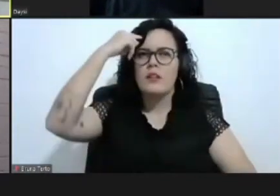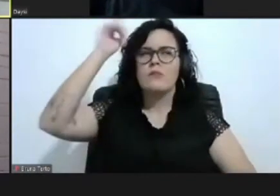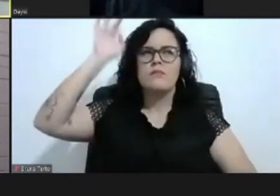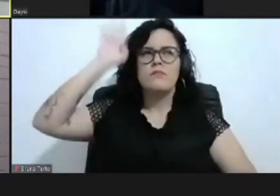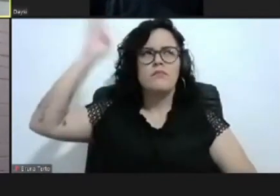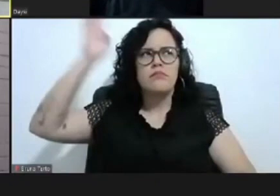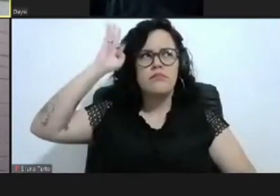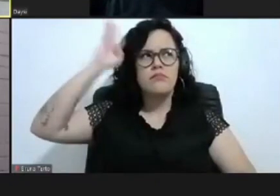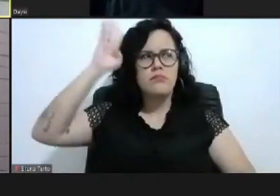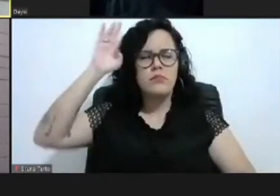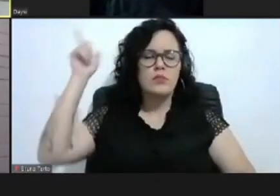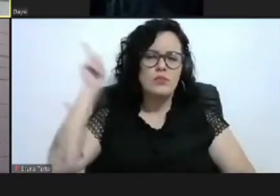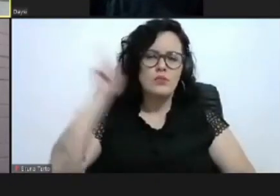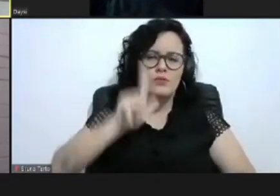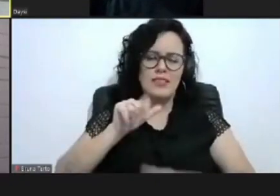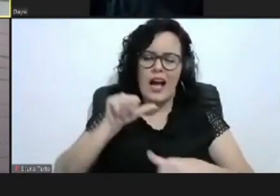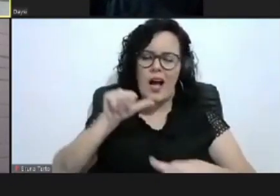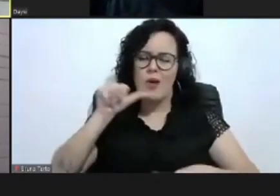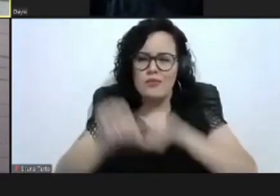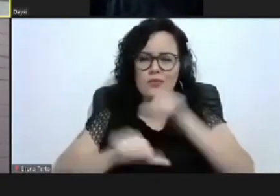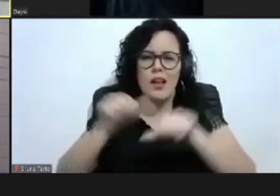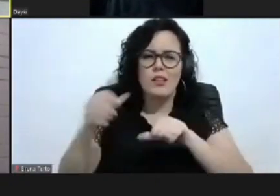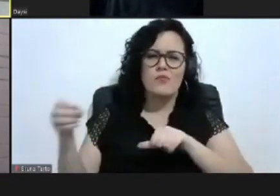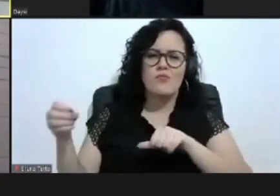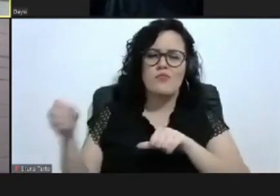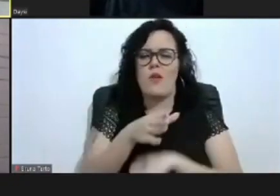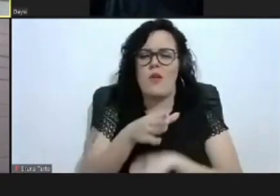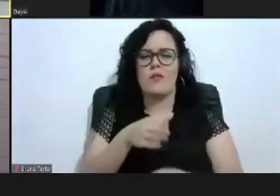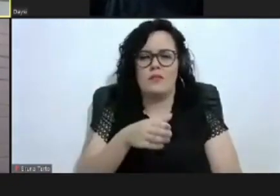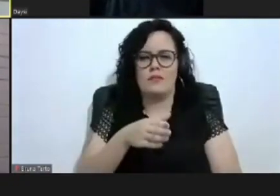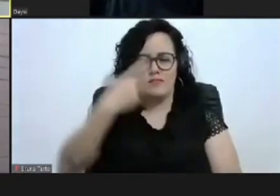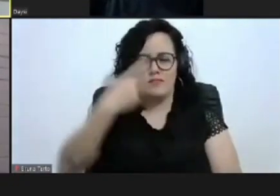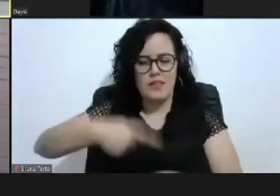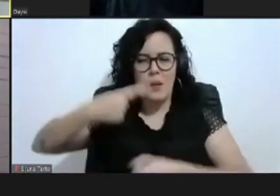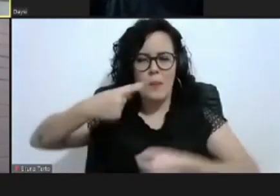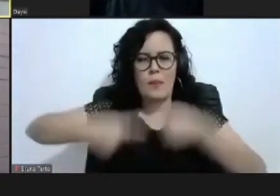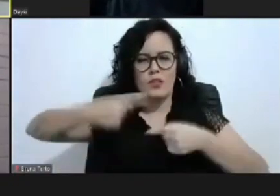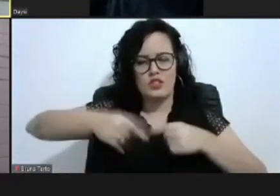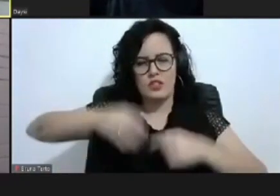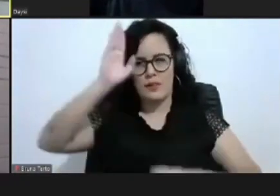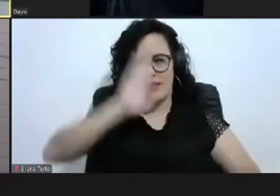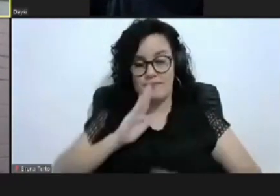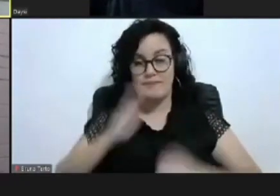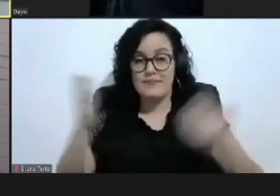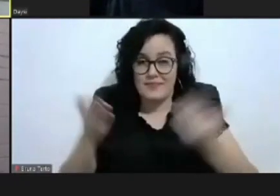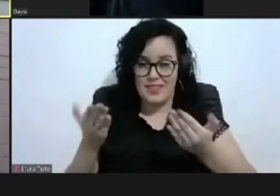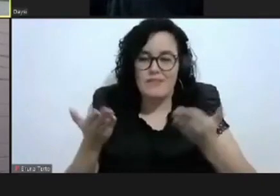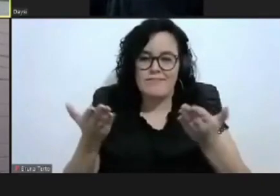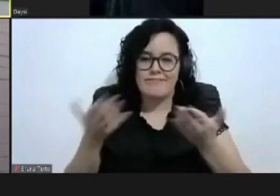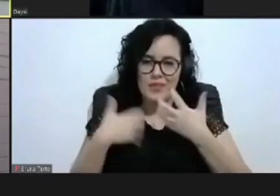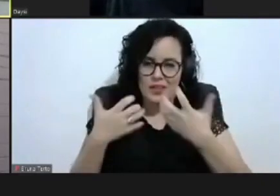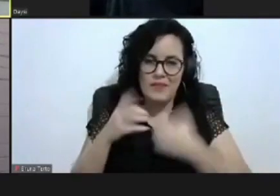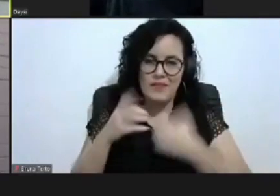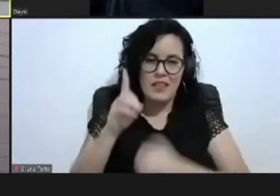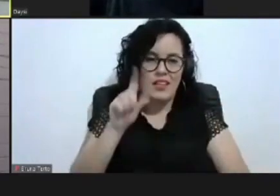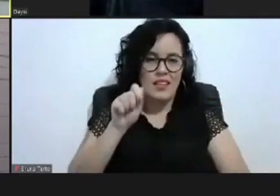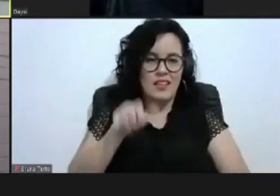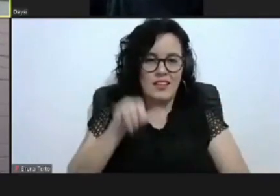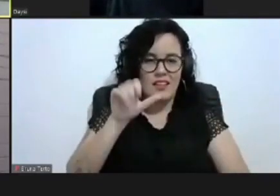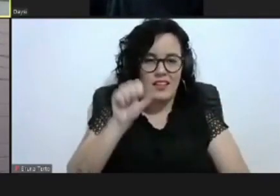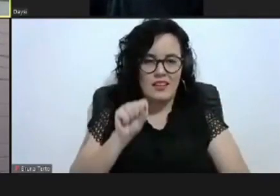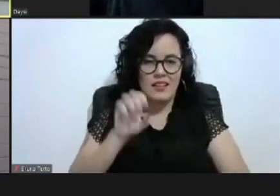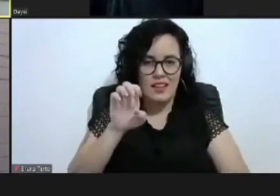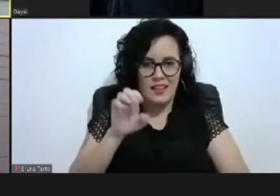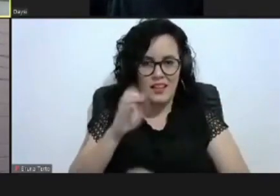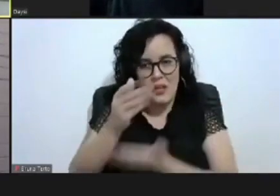da política do Brasil. Então, eu queria ouvir um pouquinho de vocês, Deise, você contar